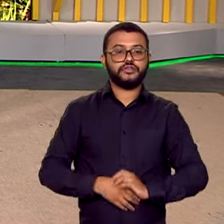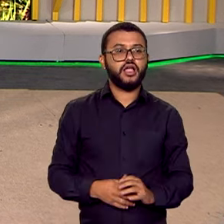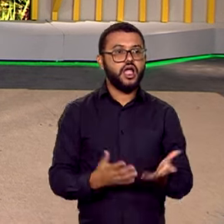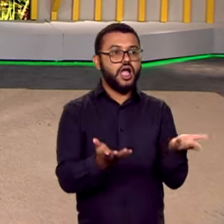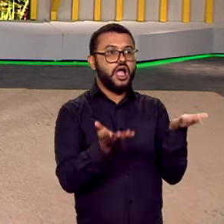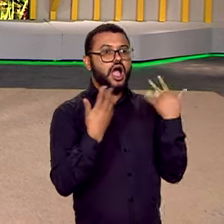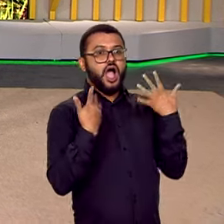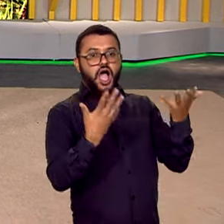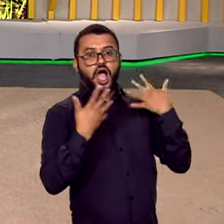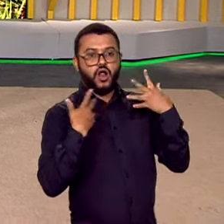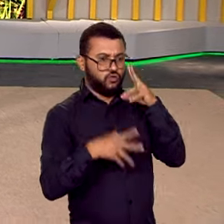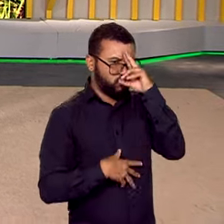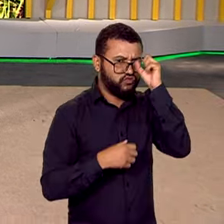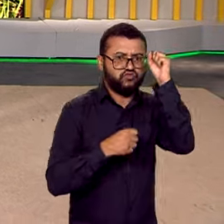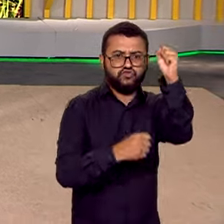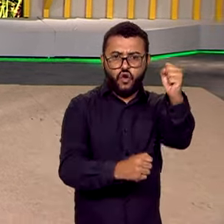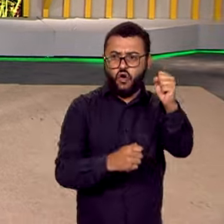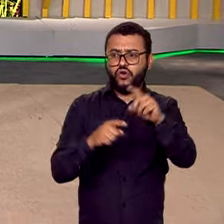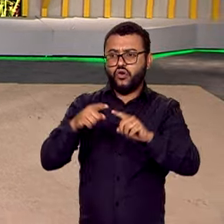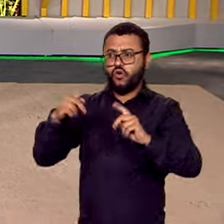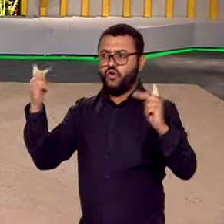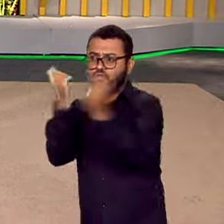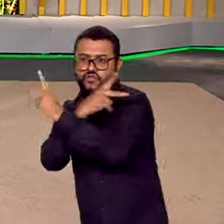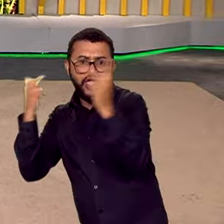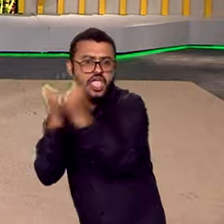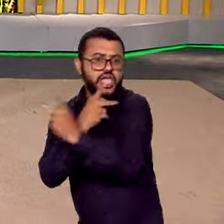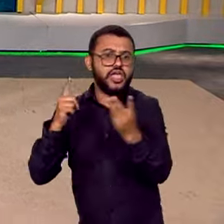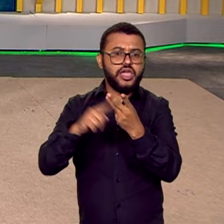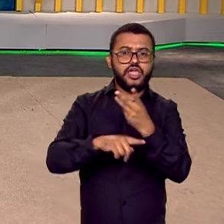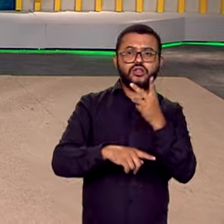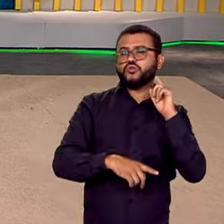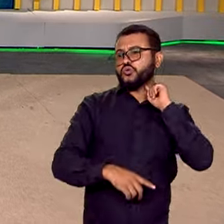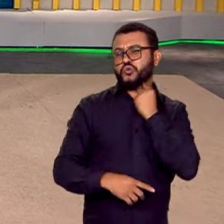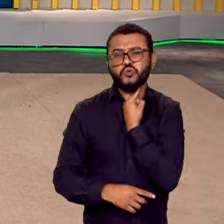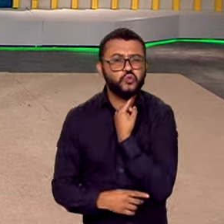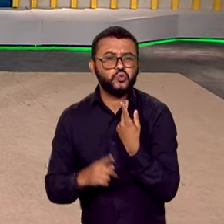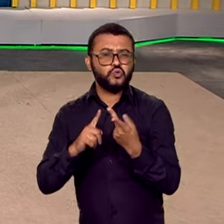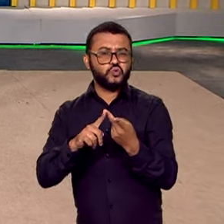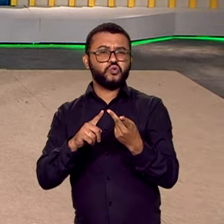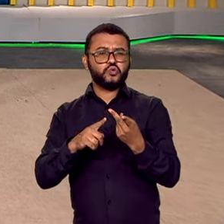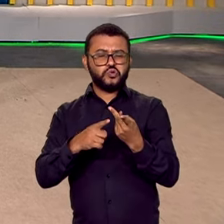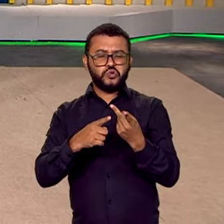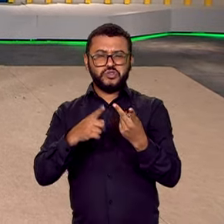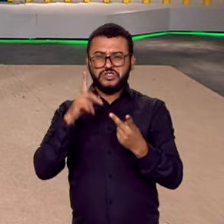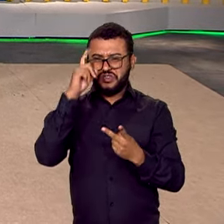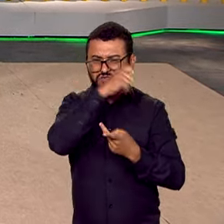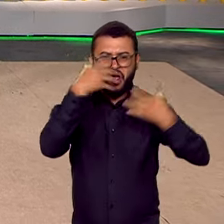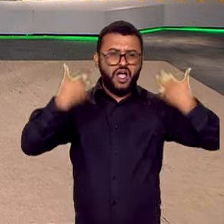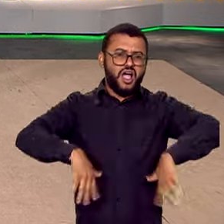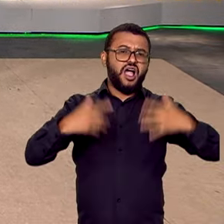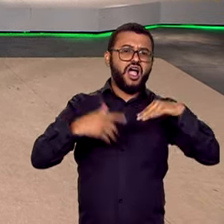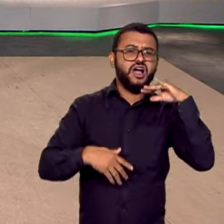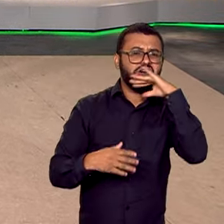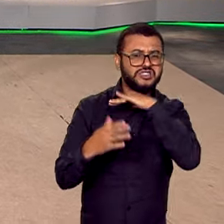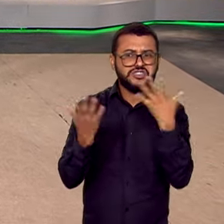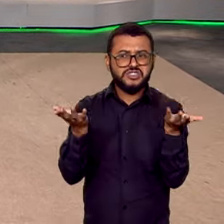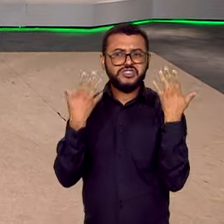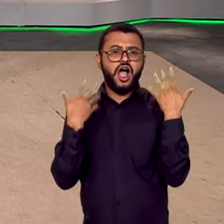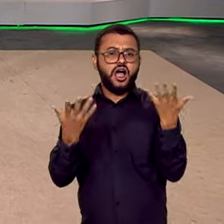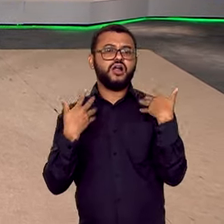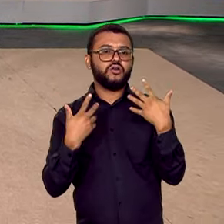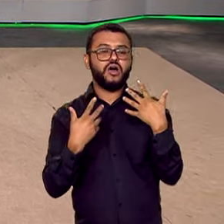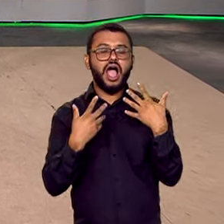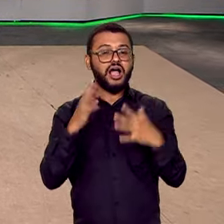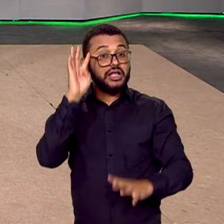Calor recorde, tempestades devastadoras, poluição, alterações bruscas e intensas de temperatura. Essas